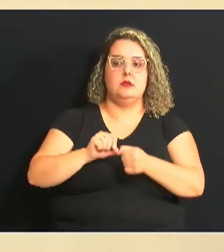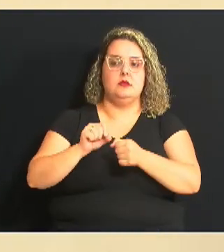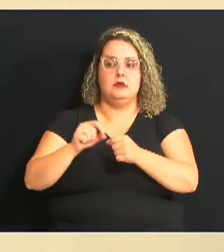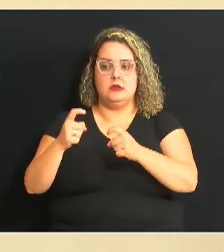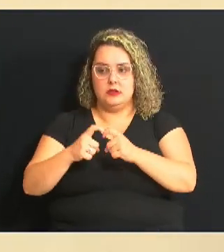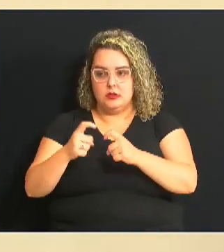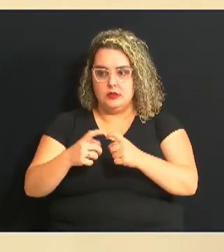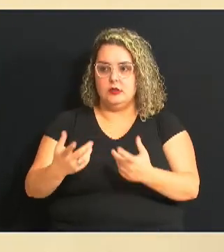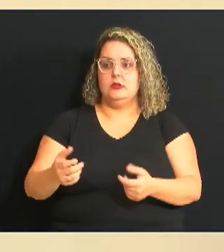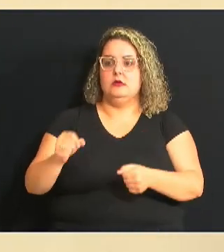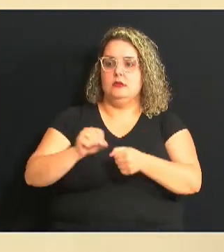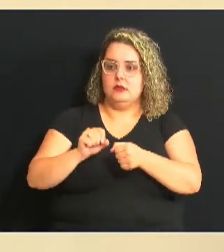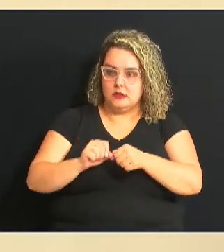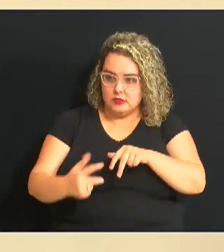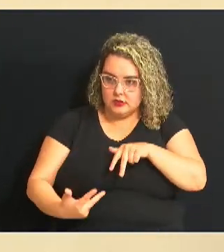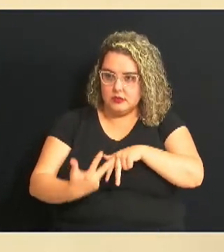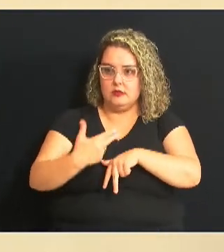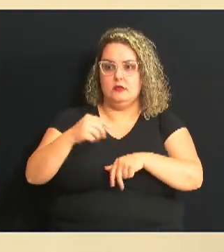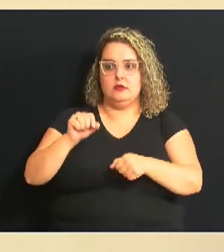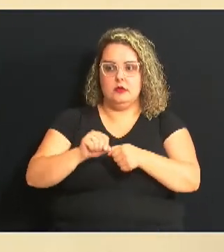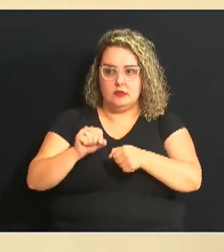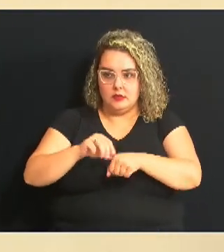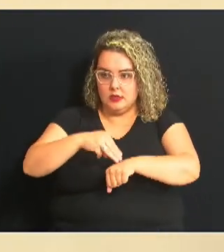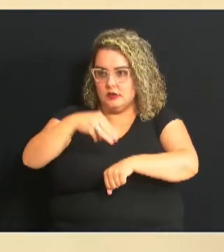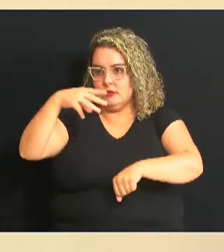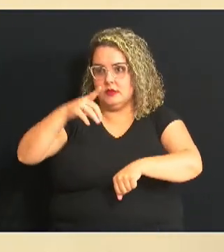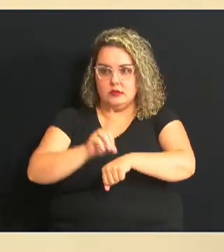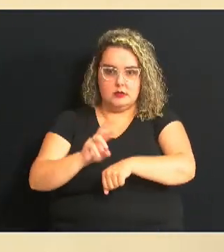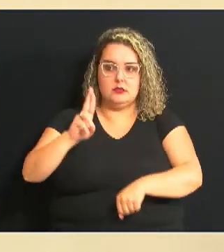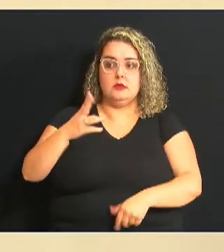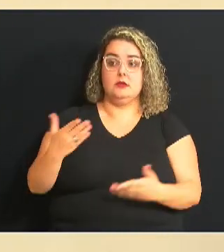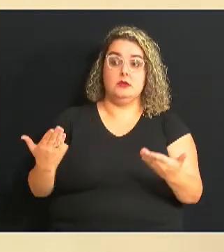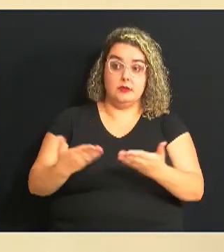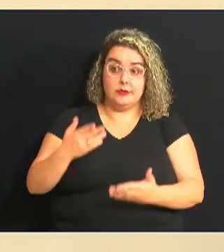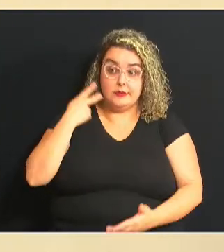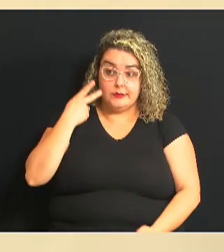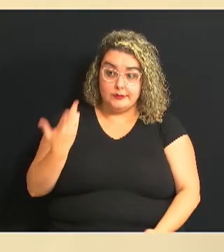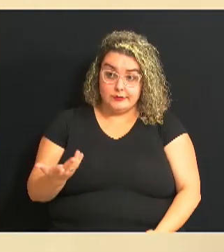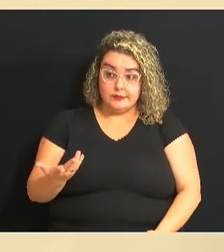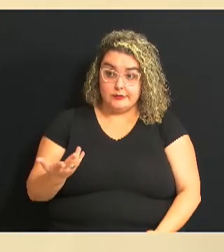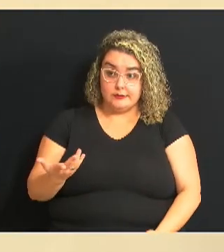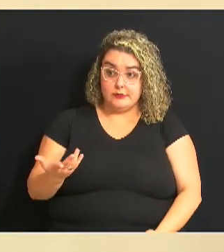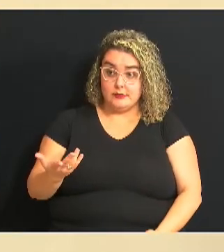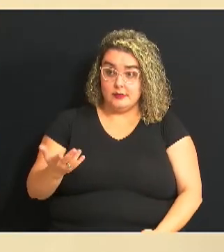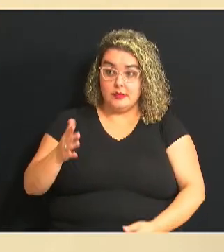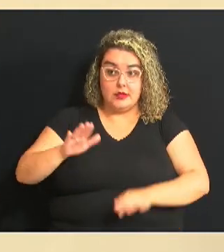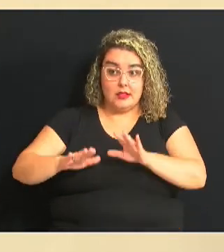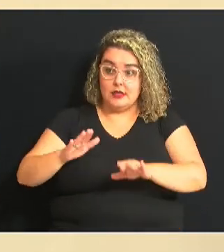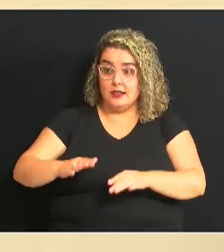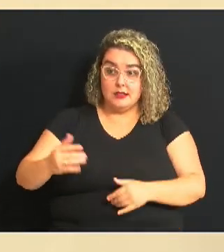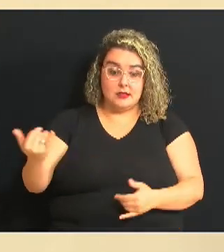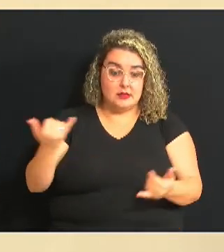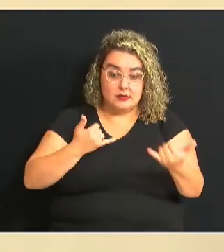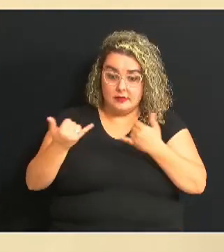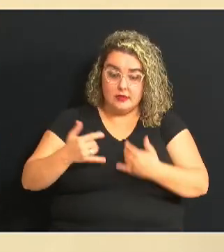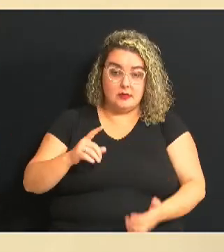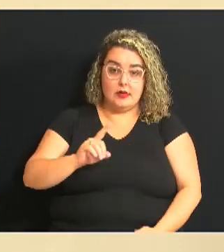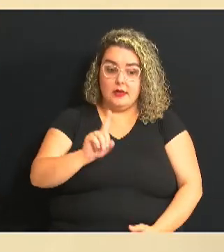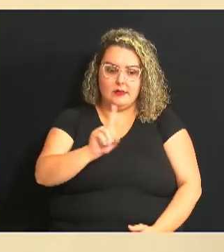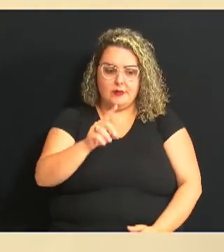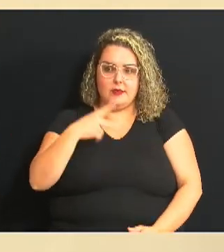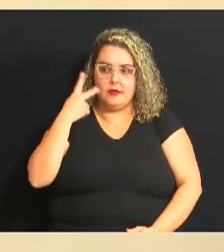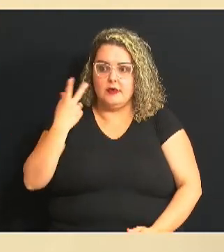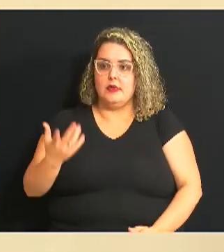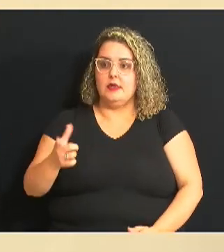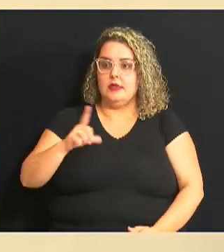fiz cirurgia, fiz mestrado, fiz doutorado, e hoje eu sou político. Nem vereador as pessoas às vezes falam que eu sou. né? Eu tenho o rótulo de